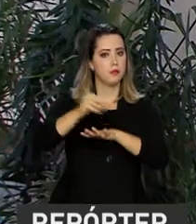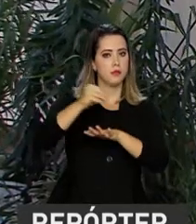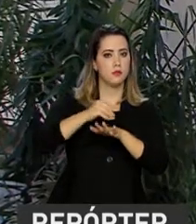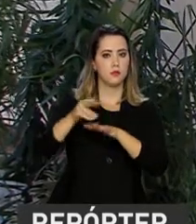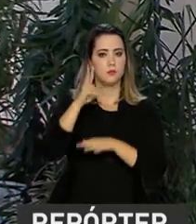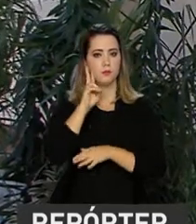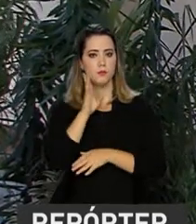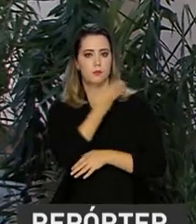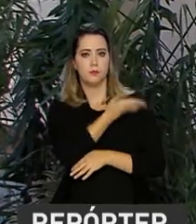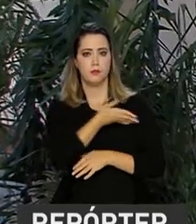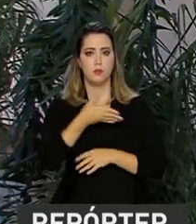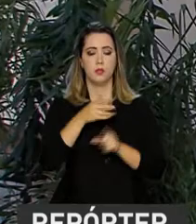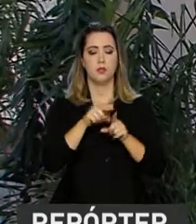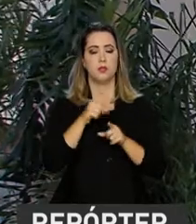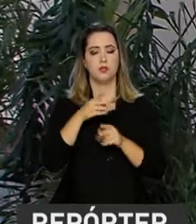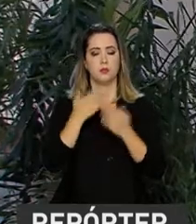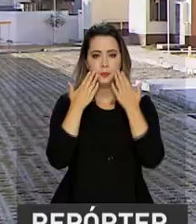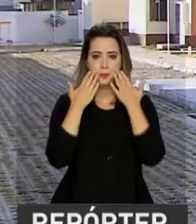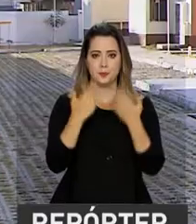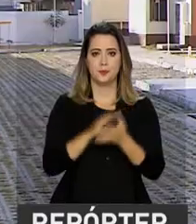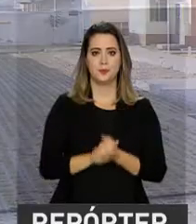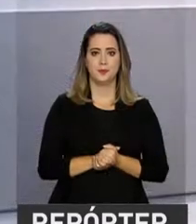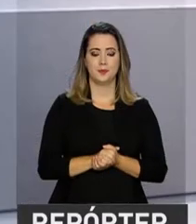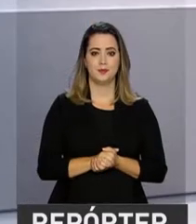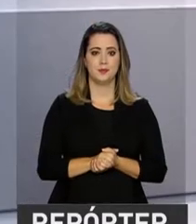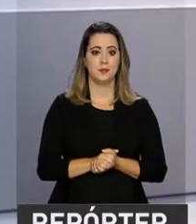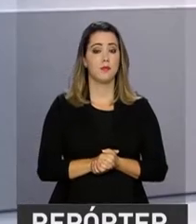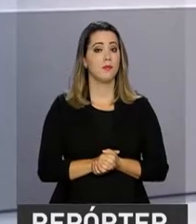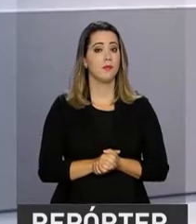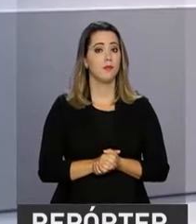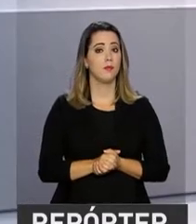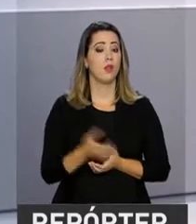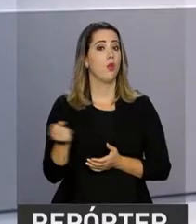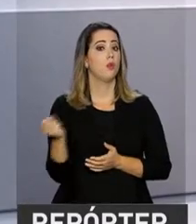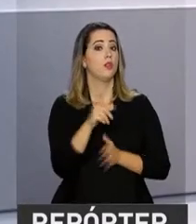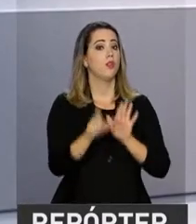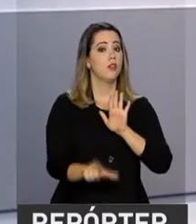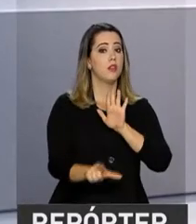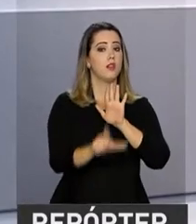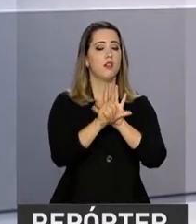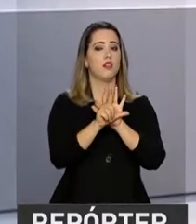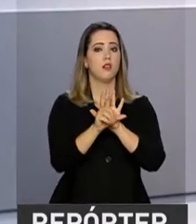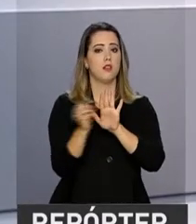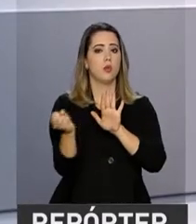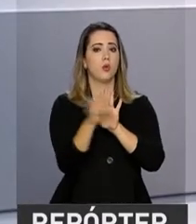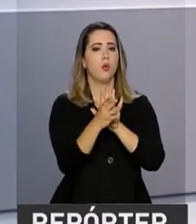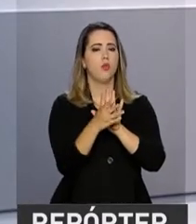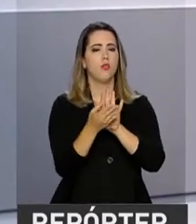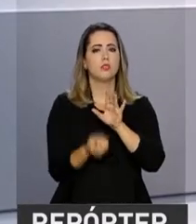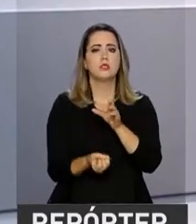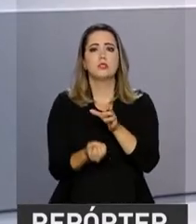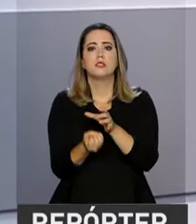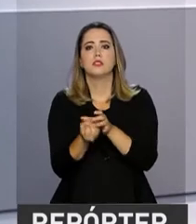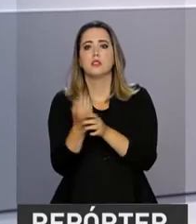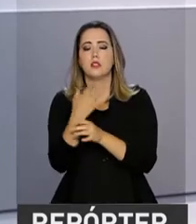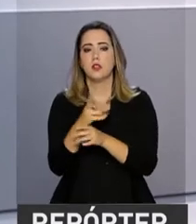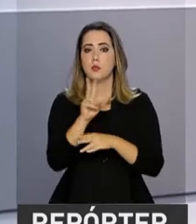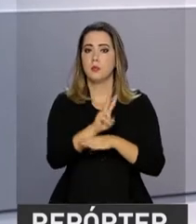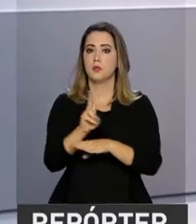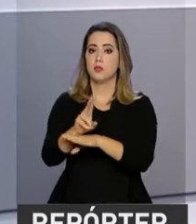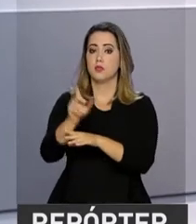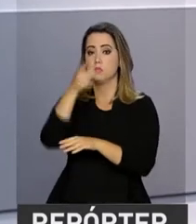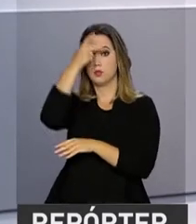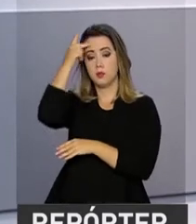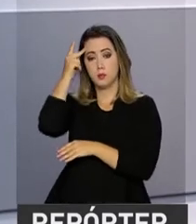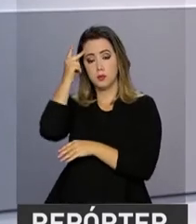nos nossos boletins de hora em hora. Uma legislação inovadora criada para proteger quem deixava a